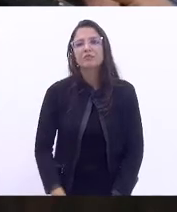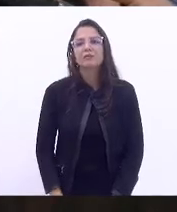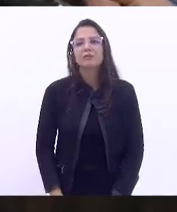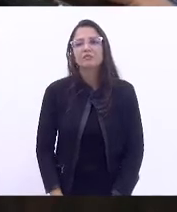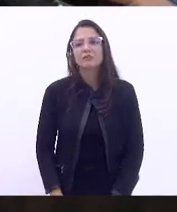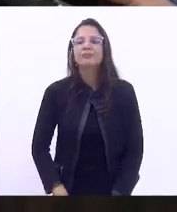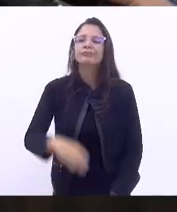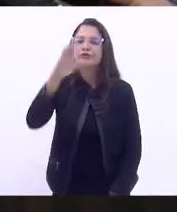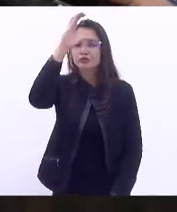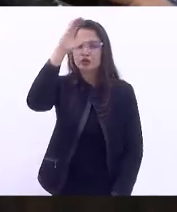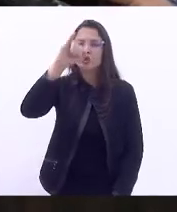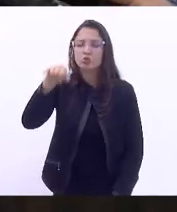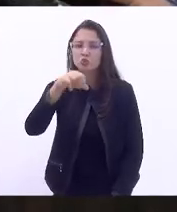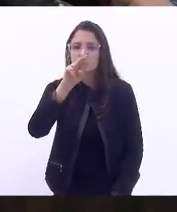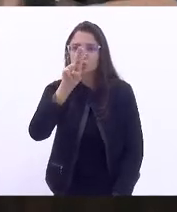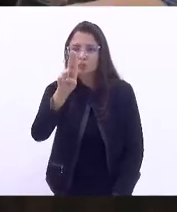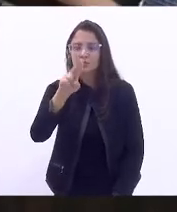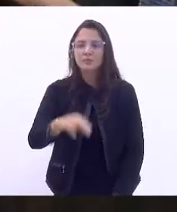Deputada Tia Ju.